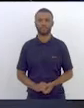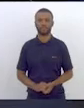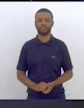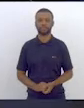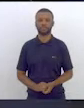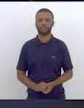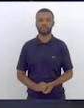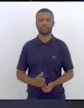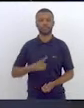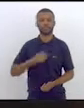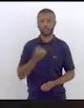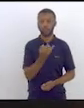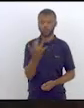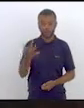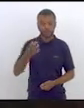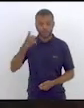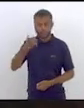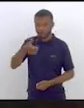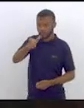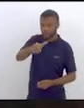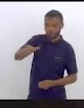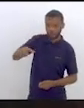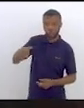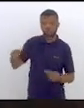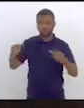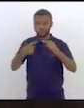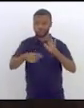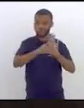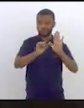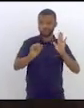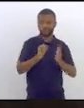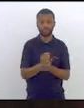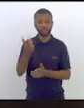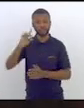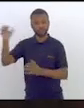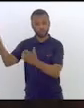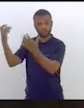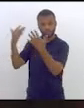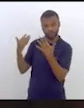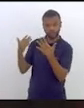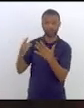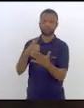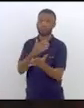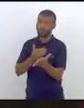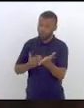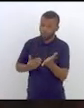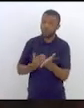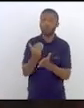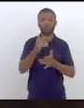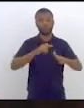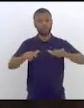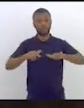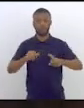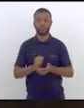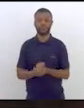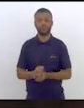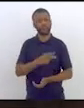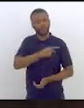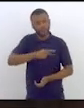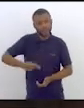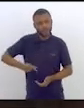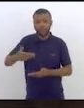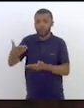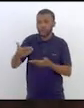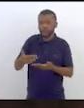havendo número legal e sobre a proteção de Deus iniciamos nosso trabalho está aberto a sessão a presença convida o nome Deputado